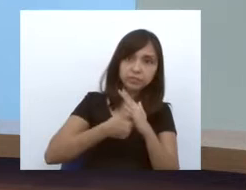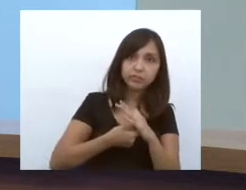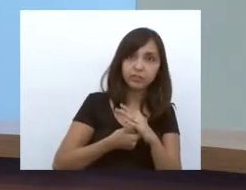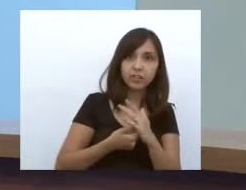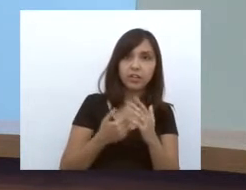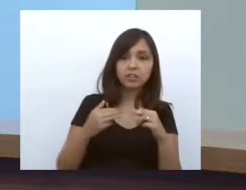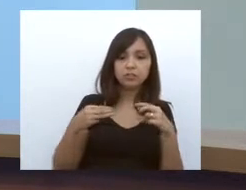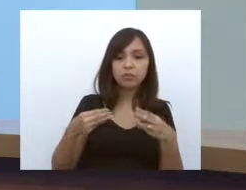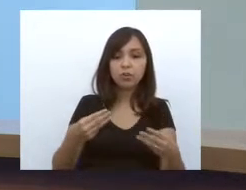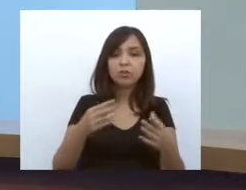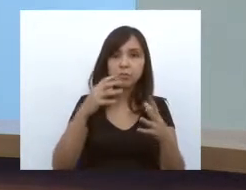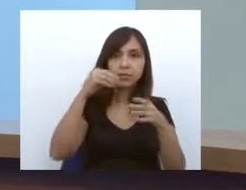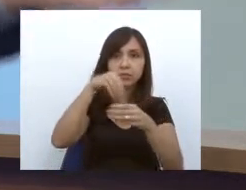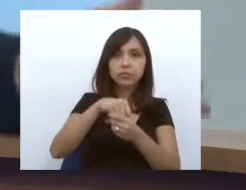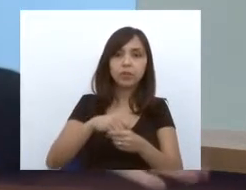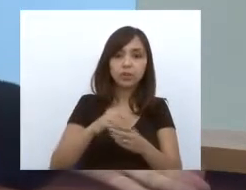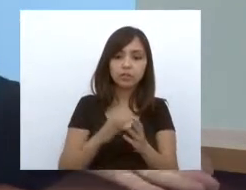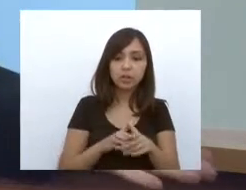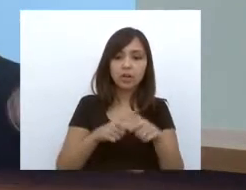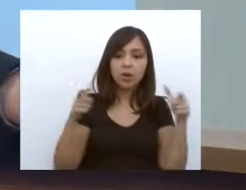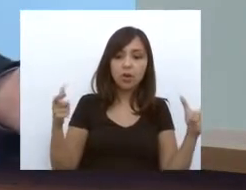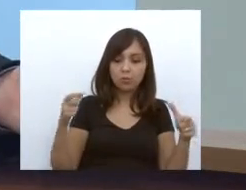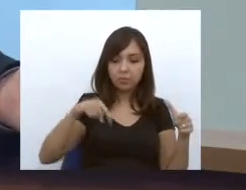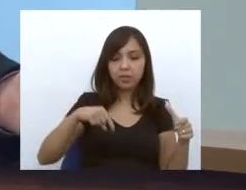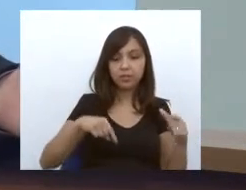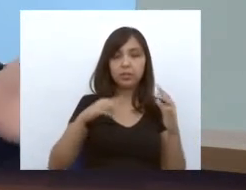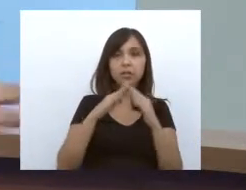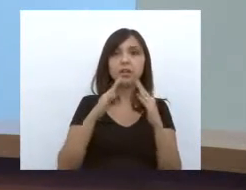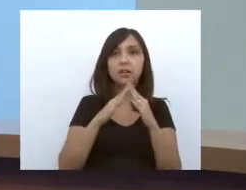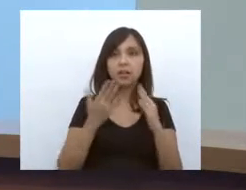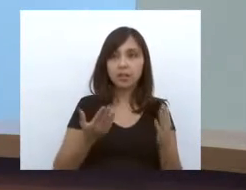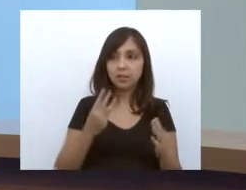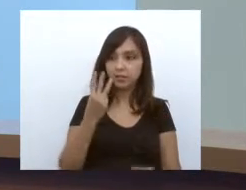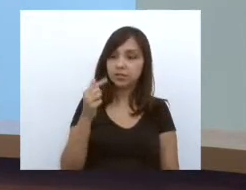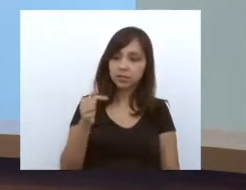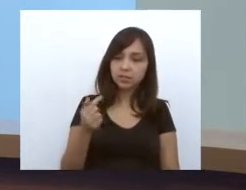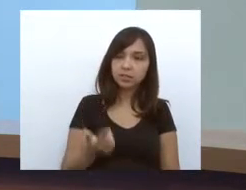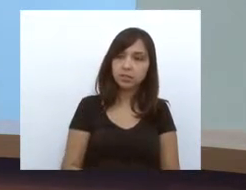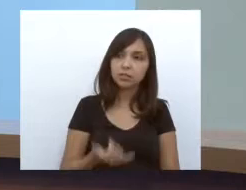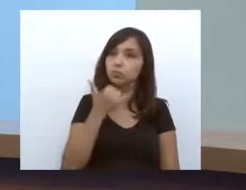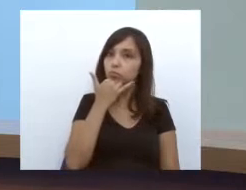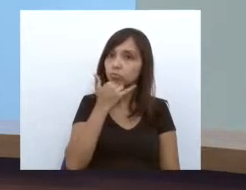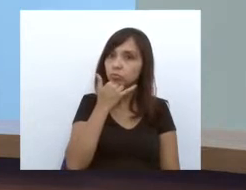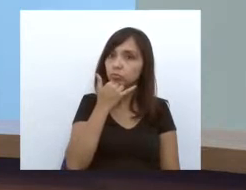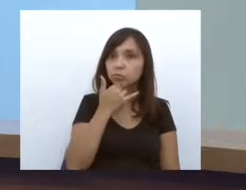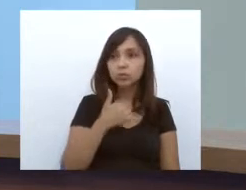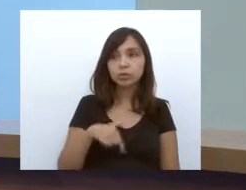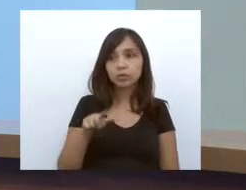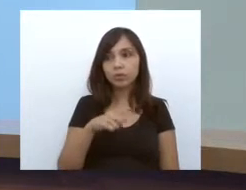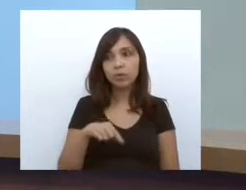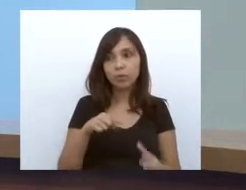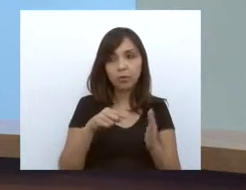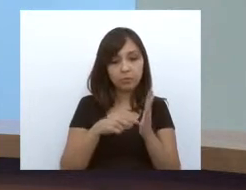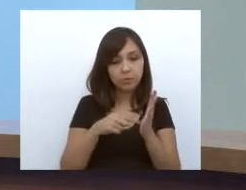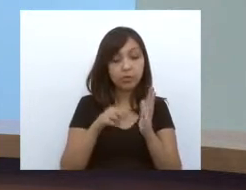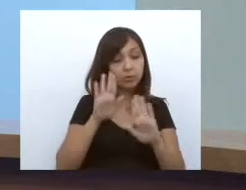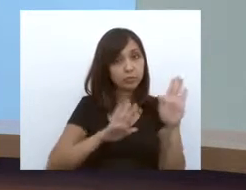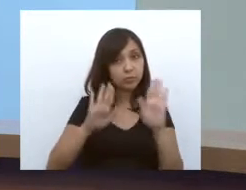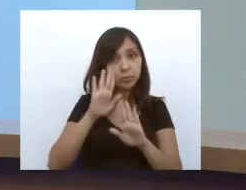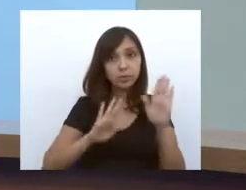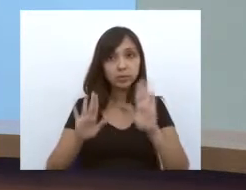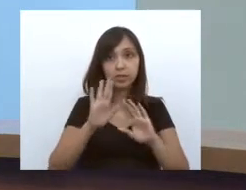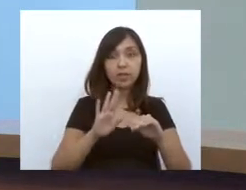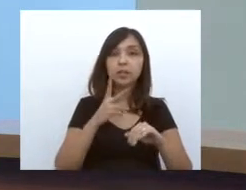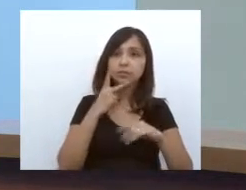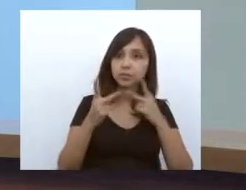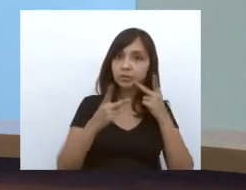mas voto favorável ao aumento da estrutura desta casa, então me desculpe, senhor presidente, nós precisamos se policiar no que a gente